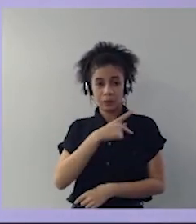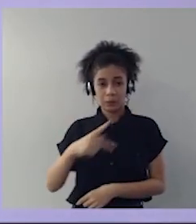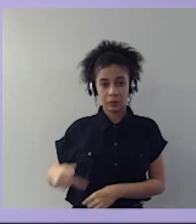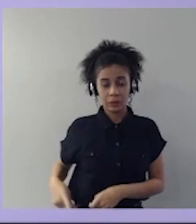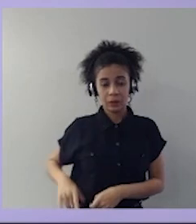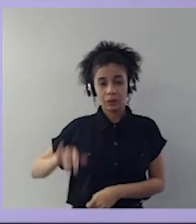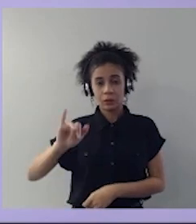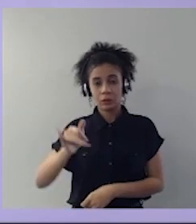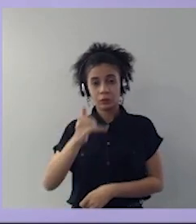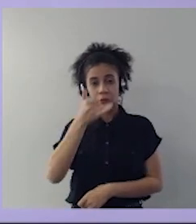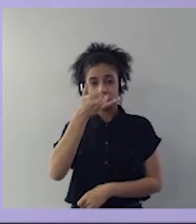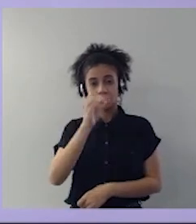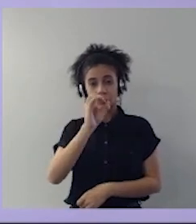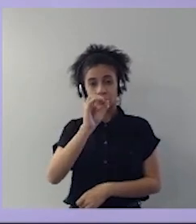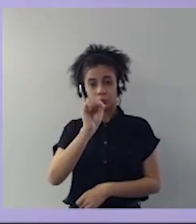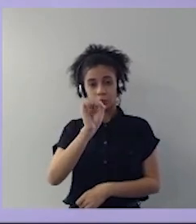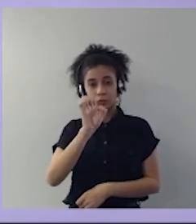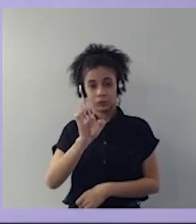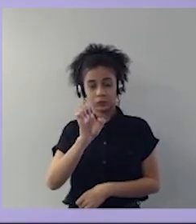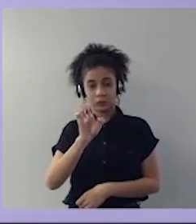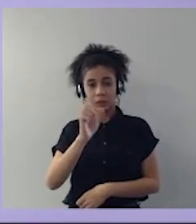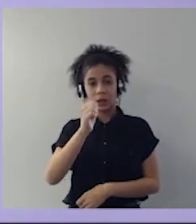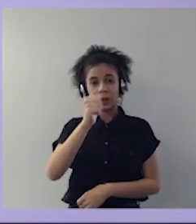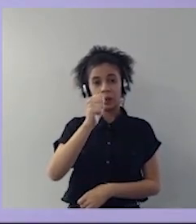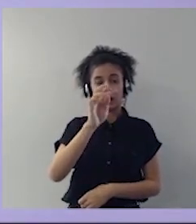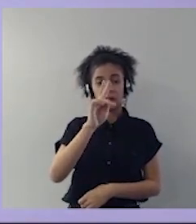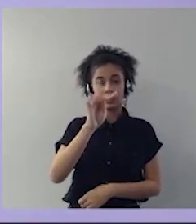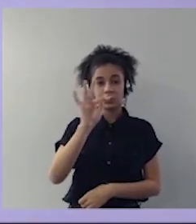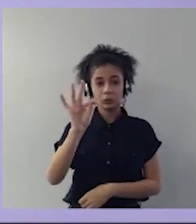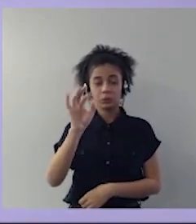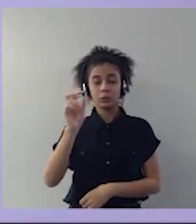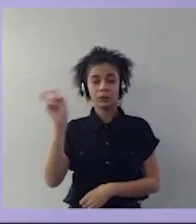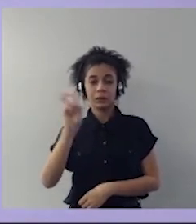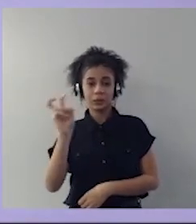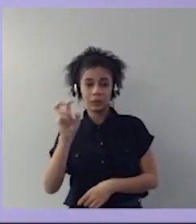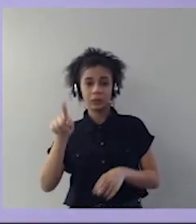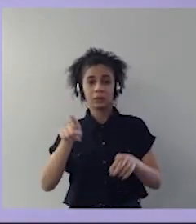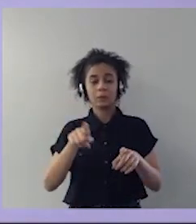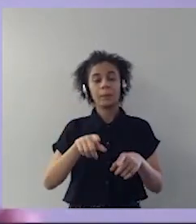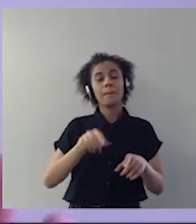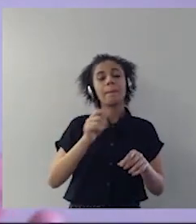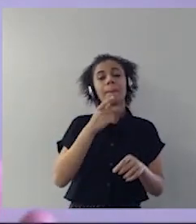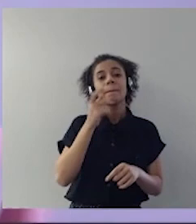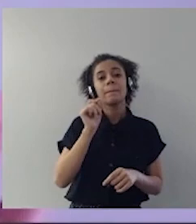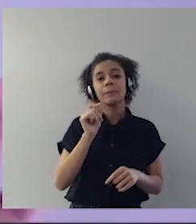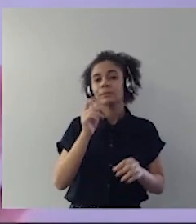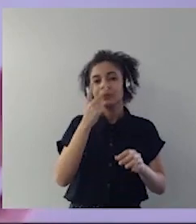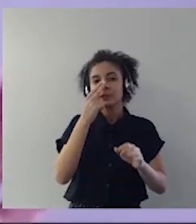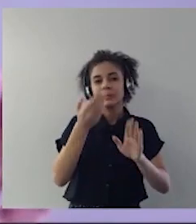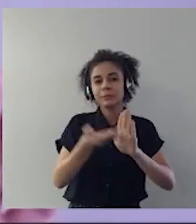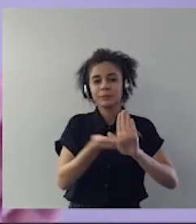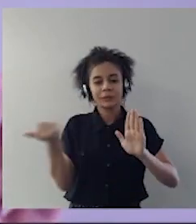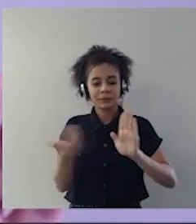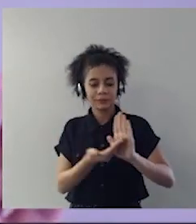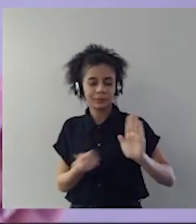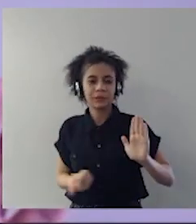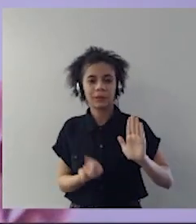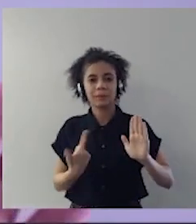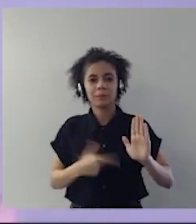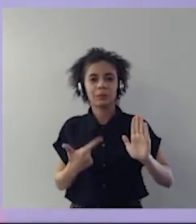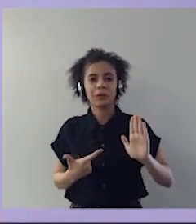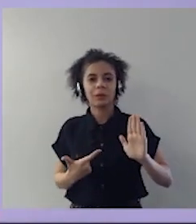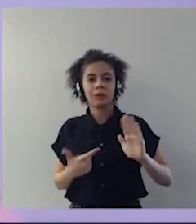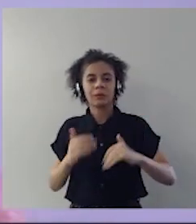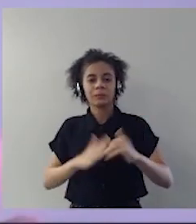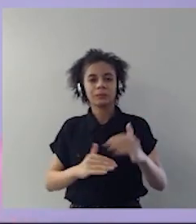José Cristóvão, o artigo 5º, inciso 2 e 84, inciso 4 da Constituição, saíram de cena.